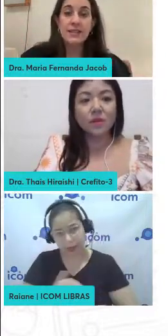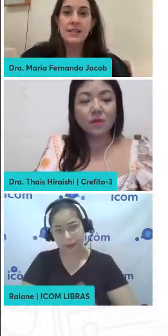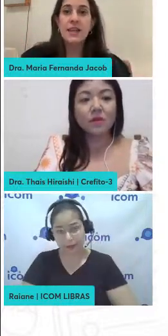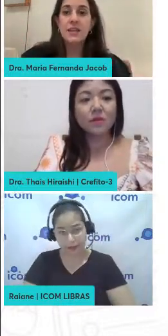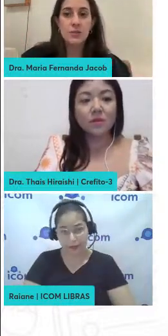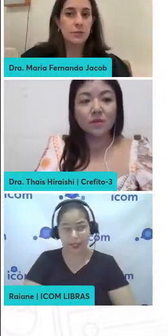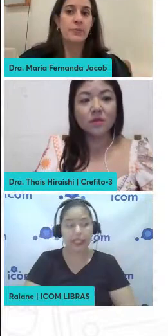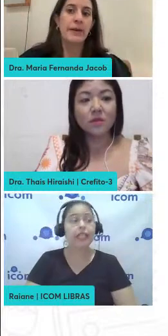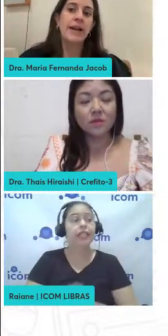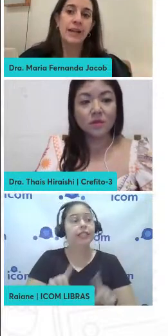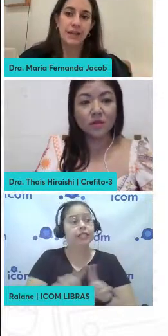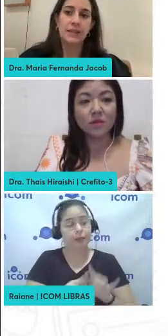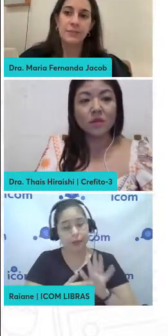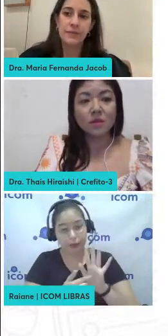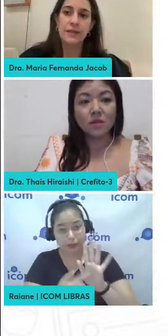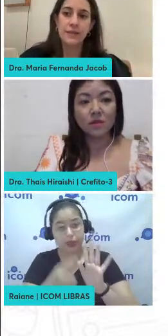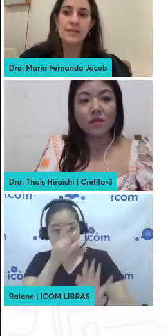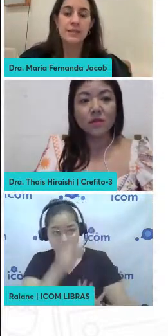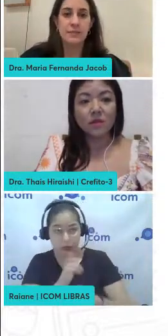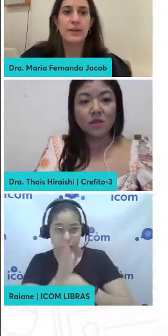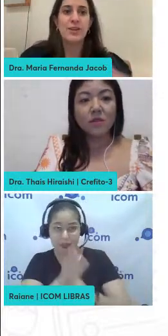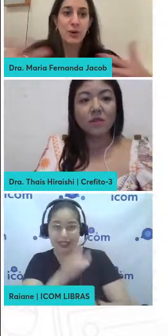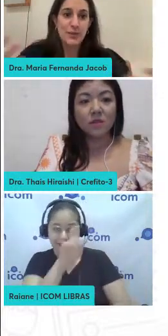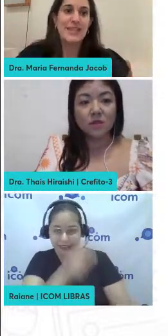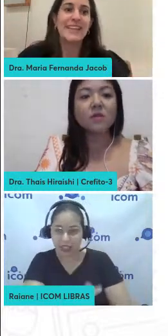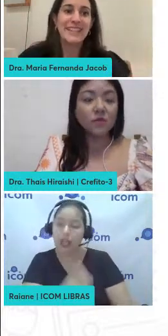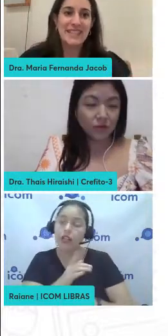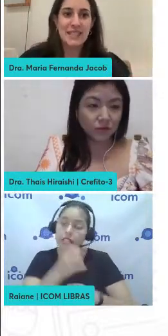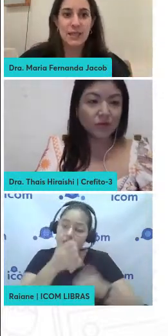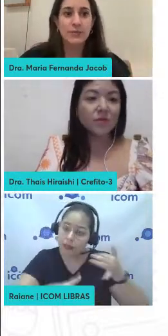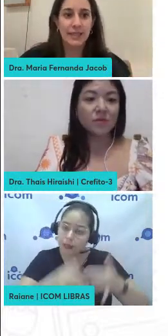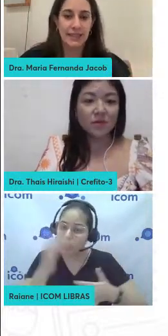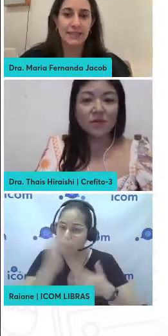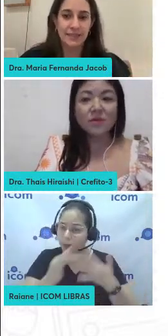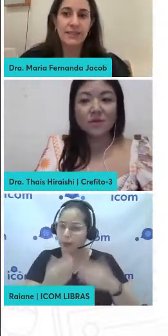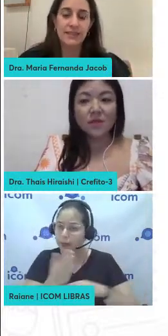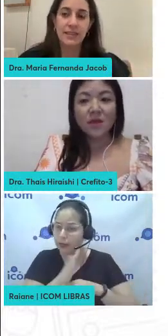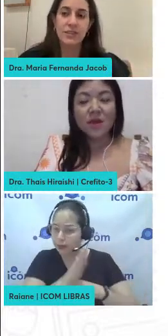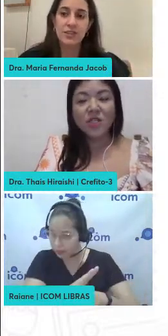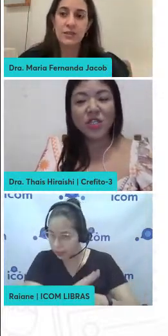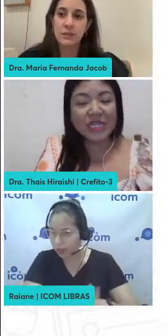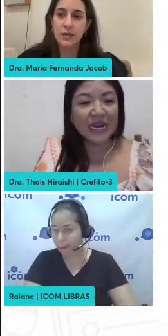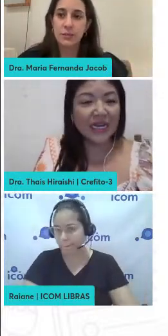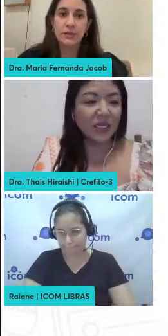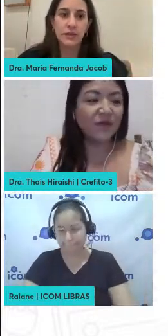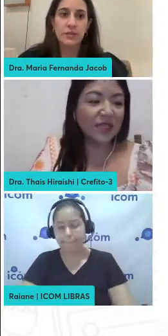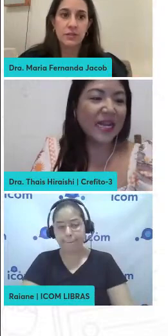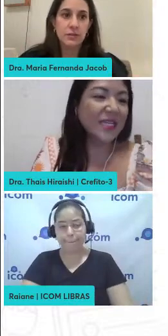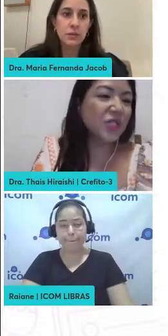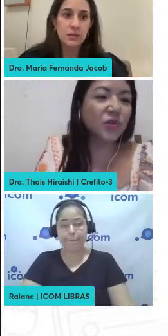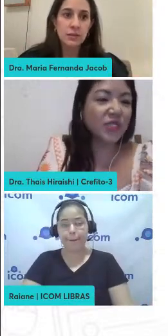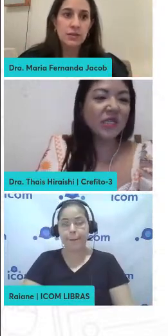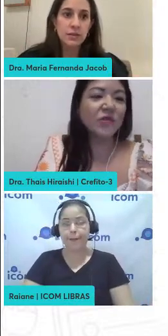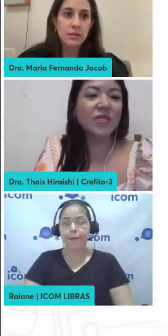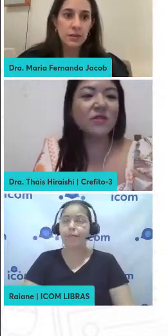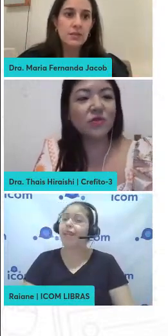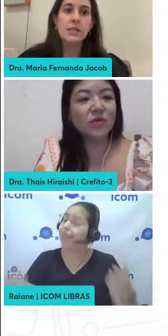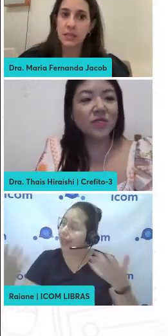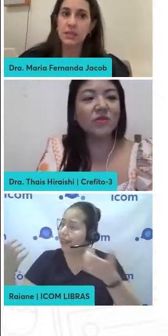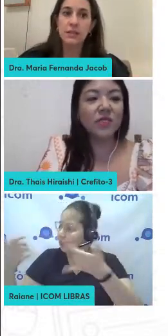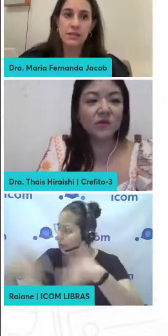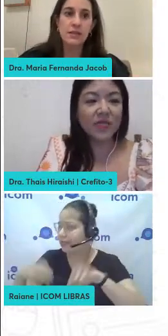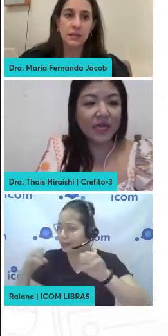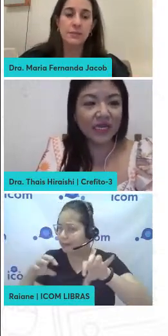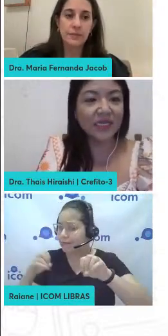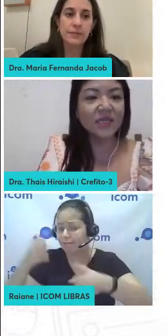E trazer isso para ele, para auxiliar na decisão dele. Né? Eu acho que dá instrução, né,